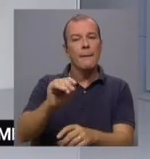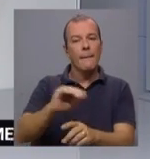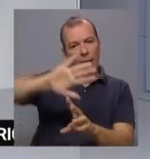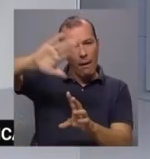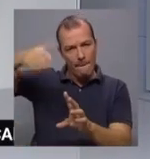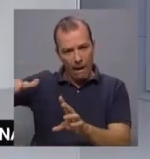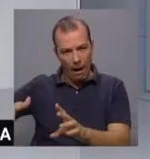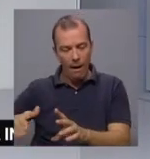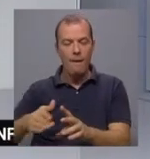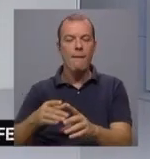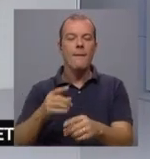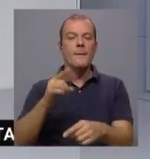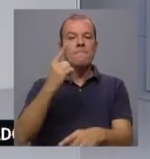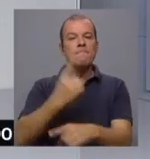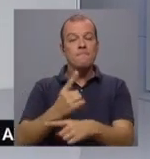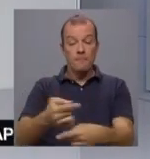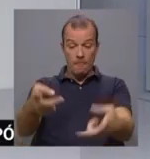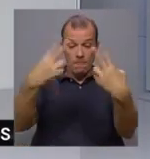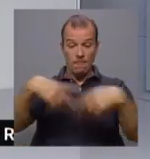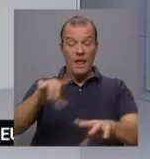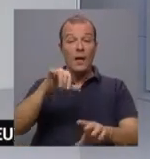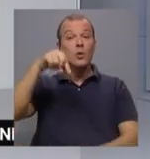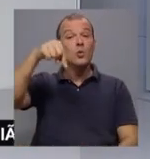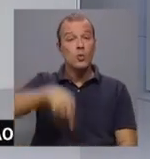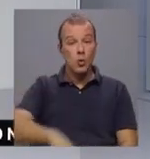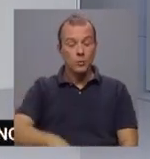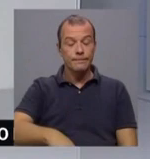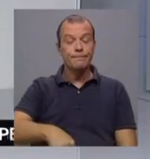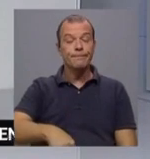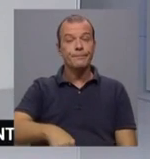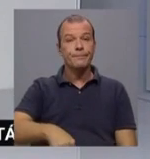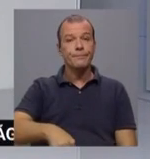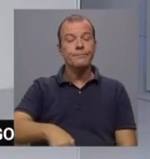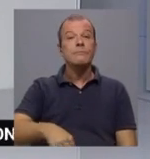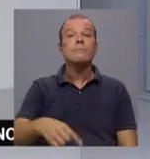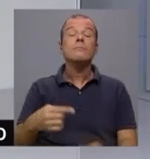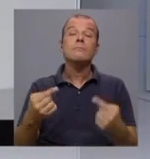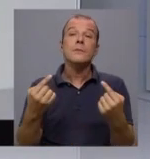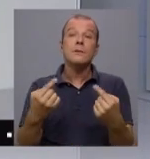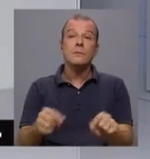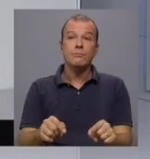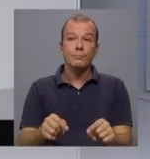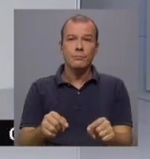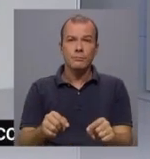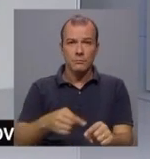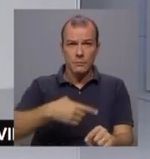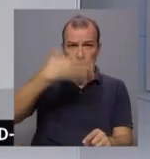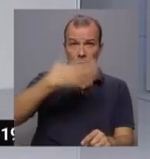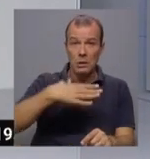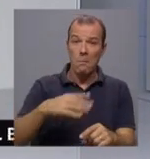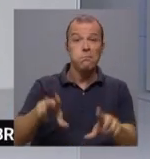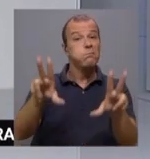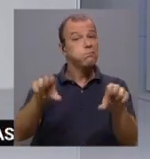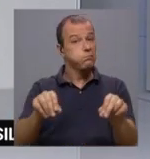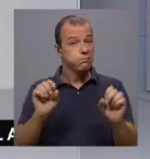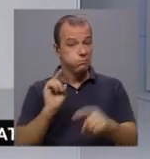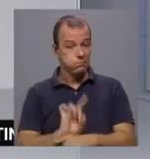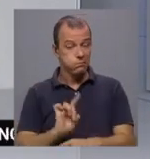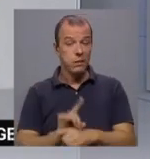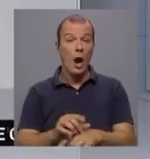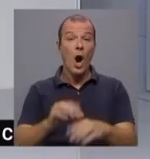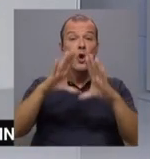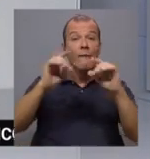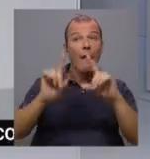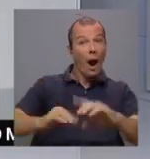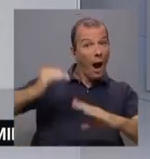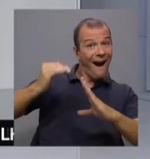altas. Para a região sul, vamos ver que temos um dia também de céu pouco nublado. As nuvens altas serão